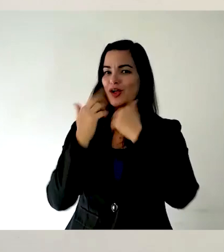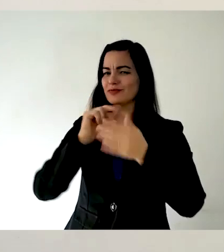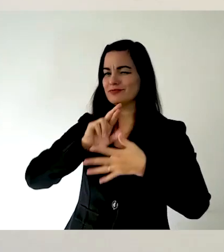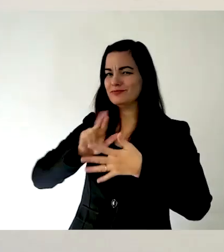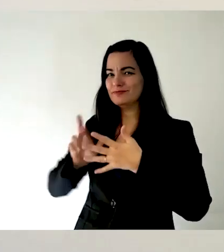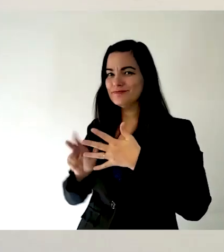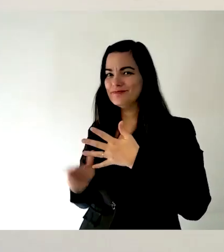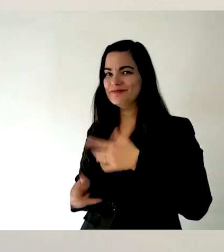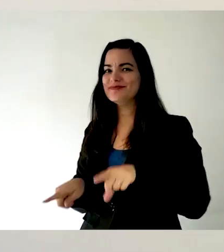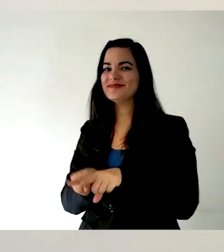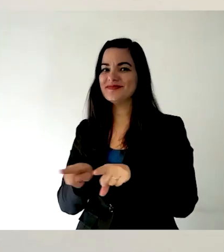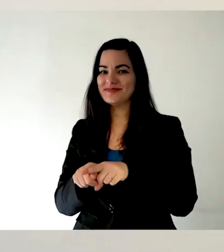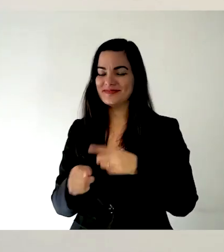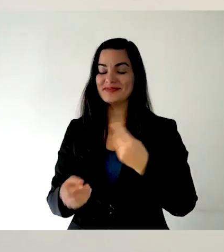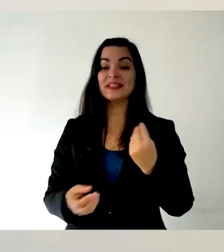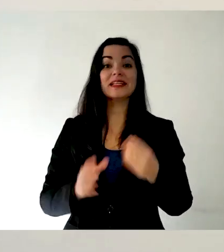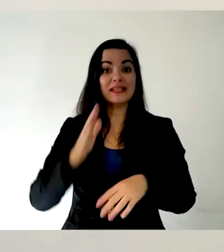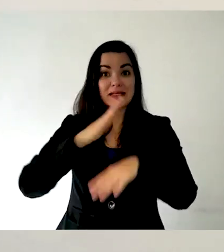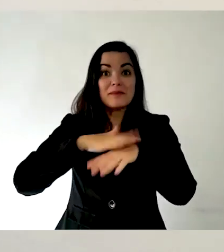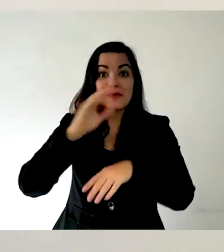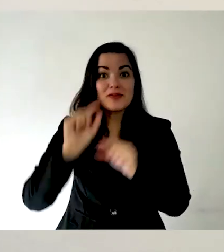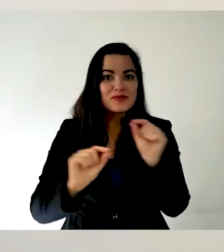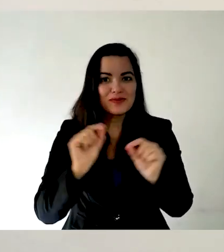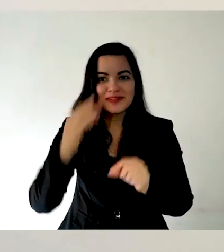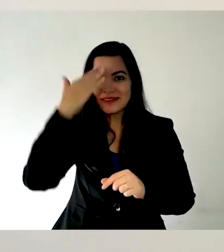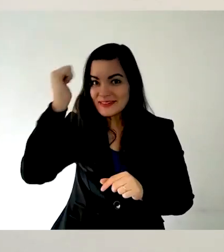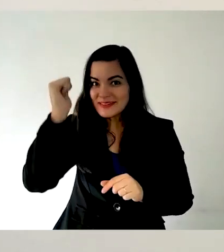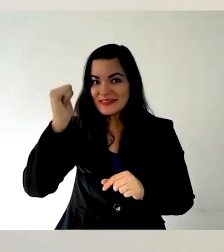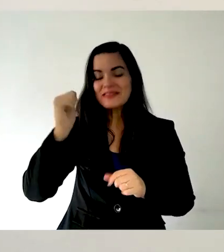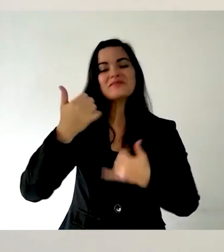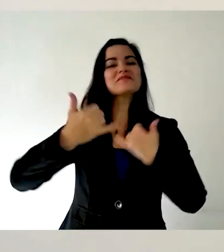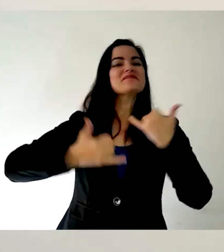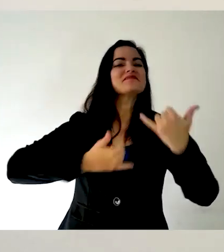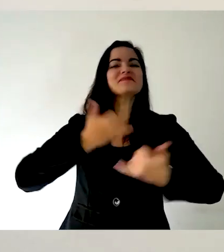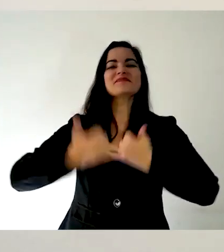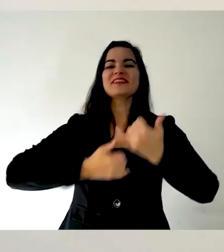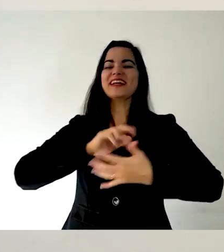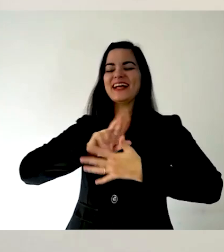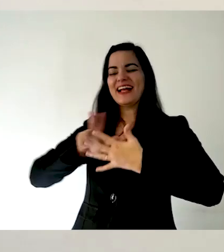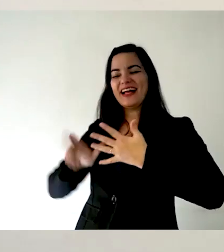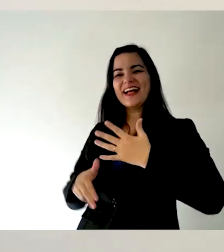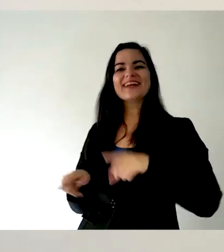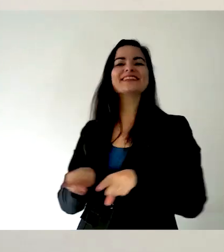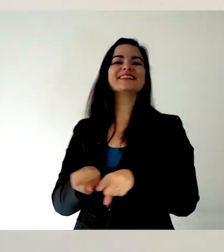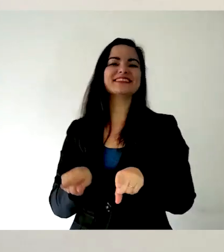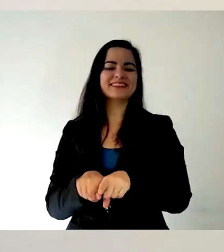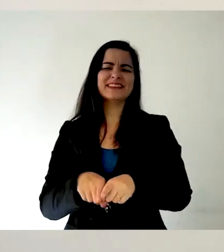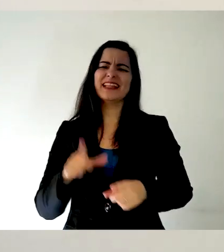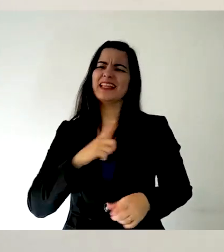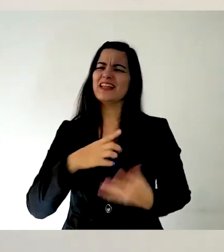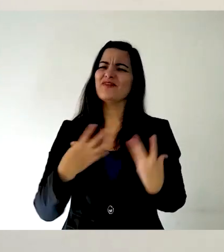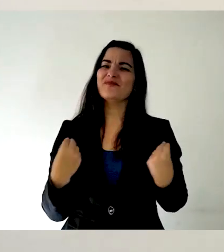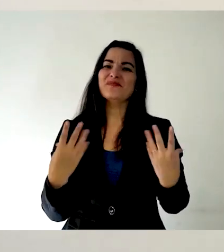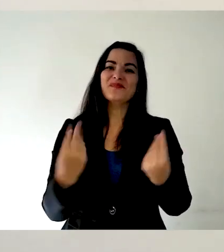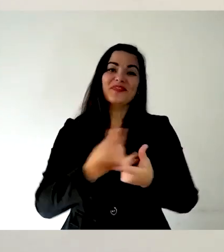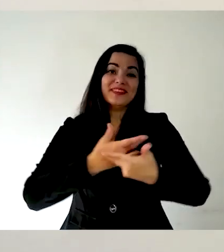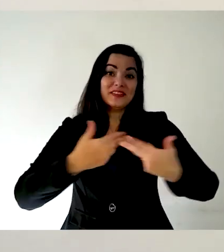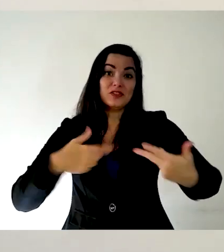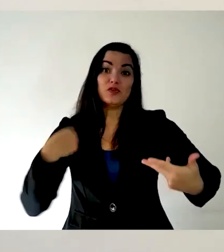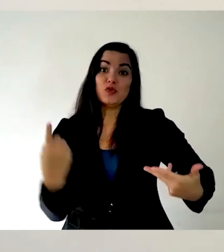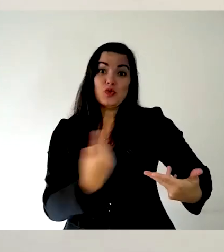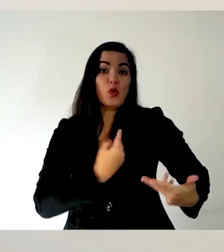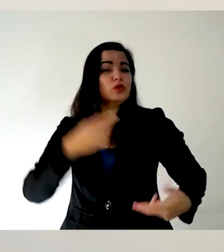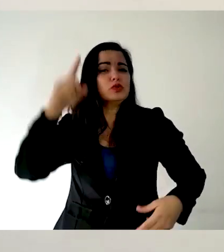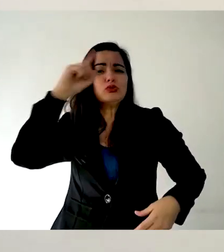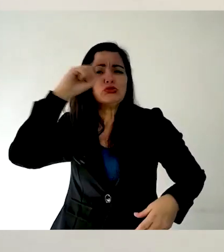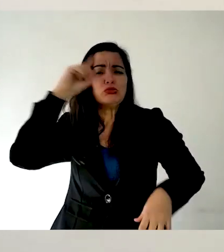alimentação, e sabe o que mais? Brincadeiras, isso mesmo! Temos muitas coisas